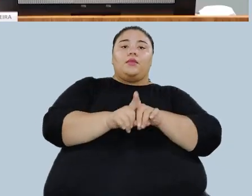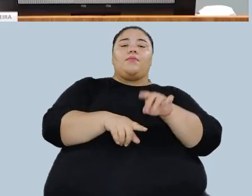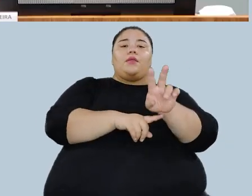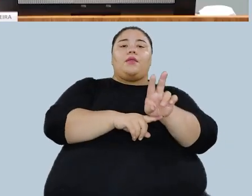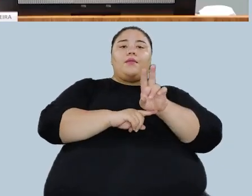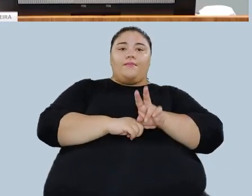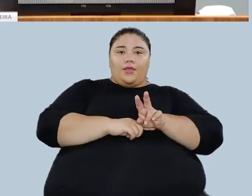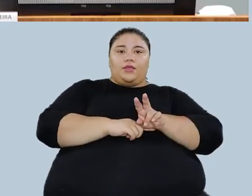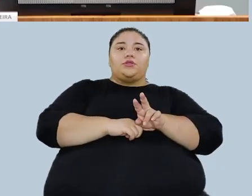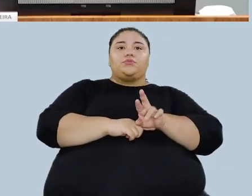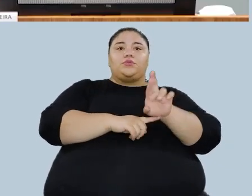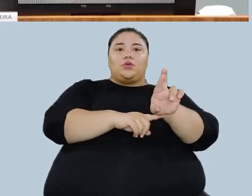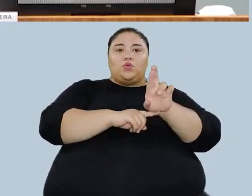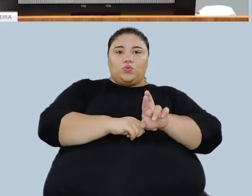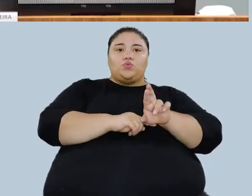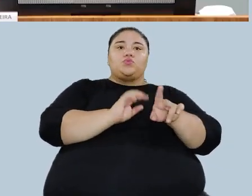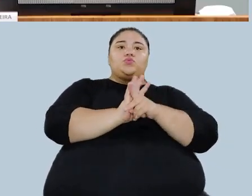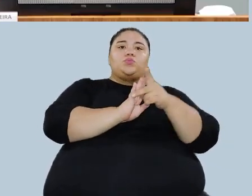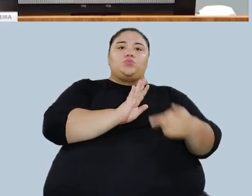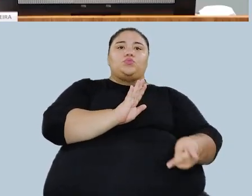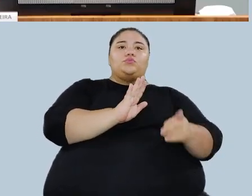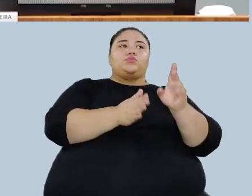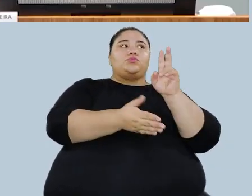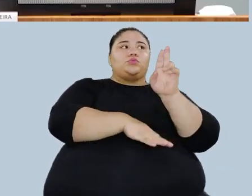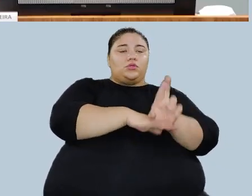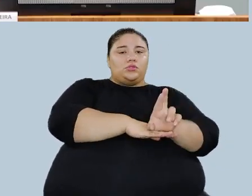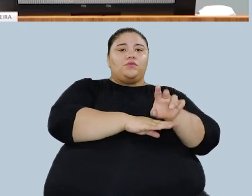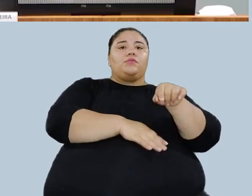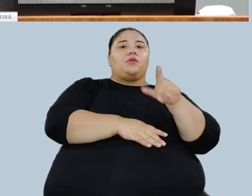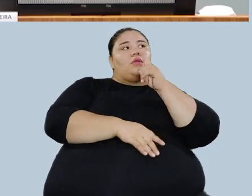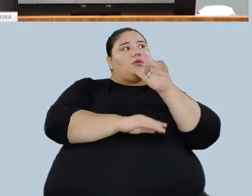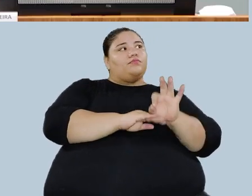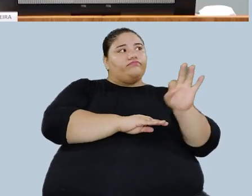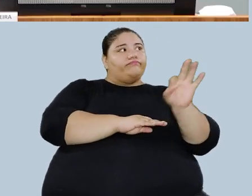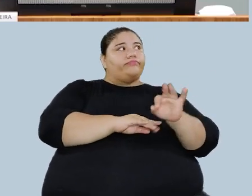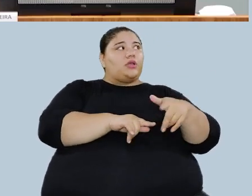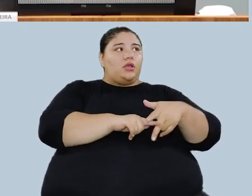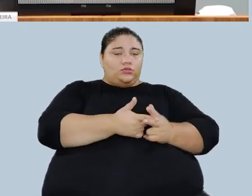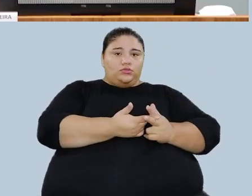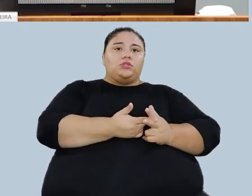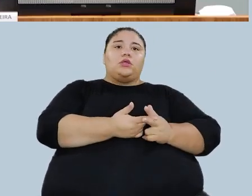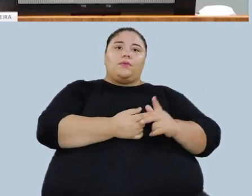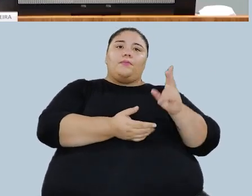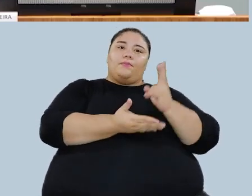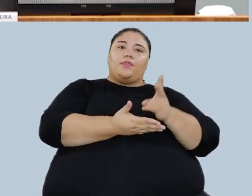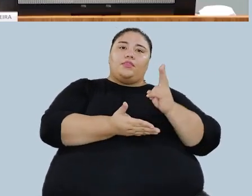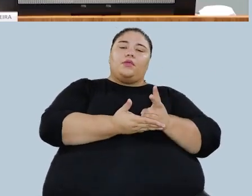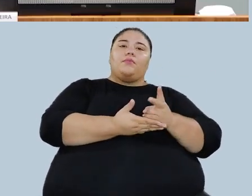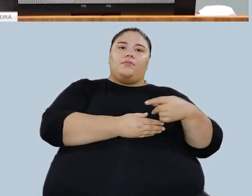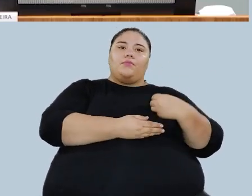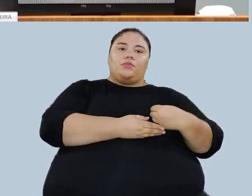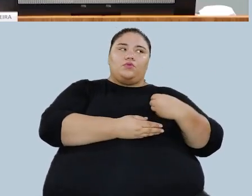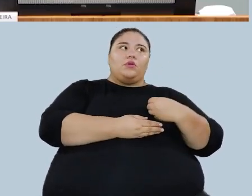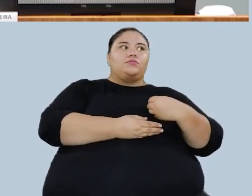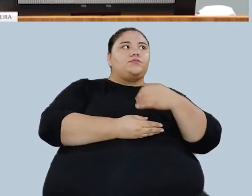os empréstimos com recursos do fundo, eles terão uma alíquota ajustada para manter a carga tributária atual.